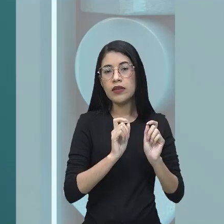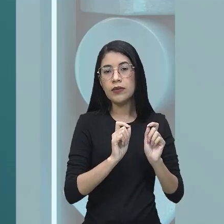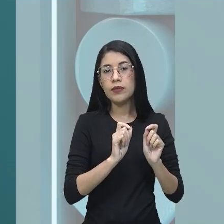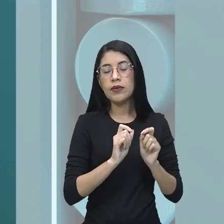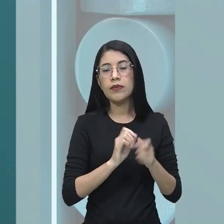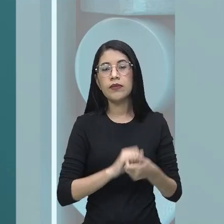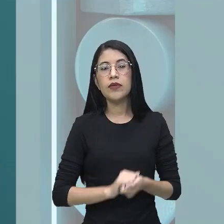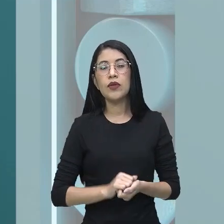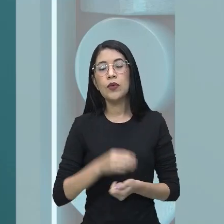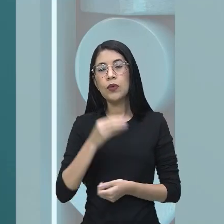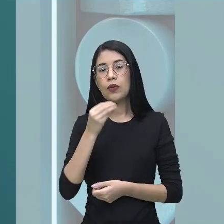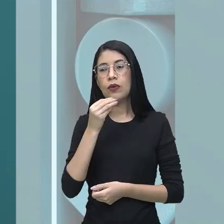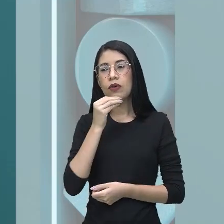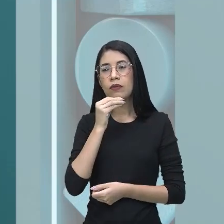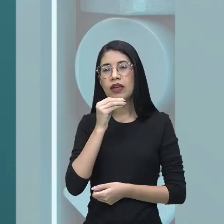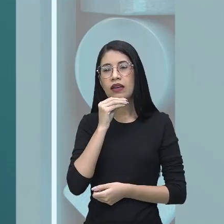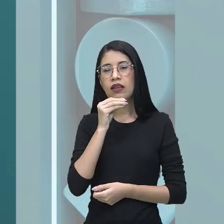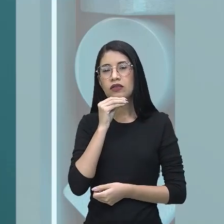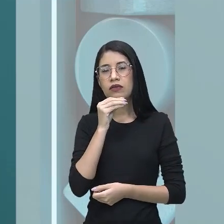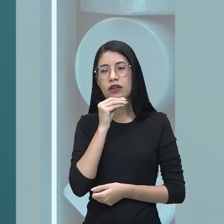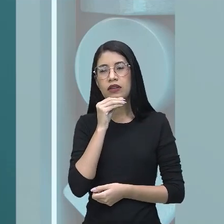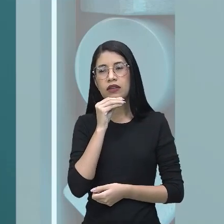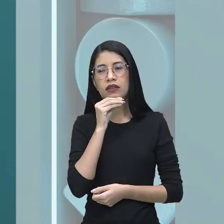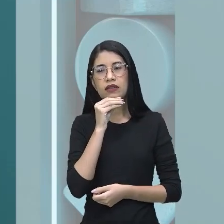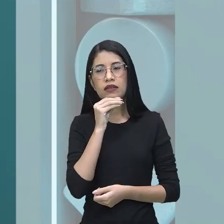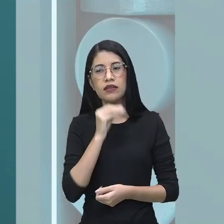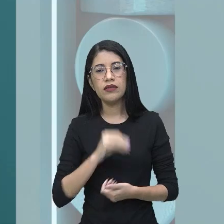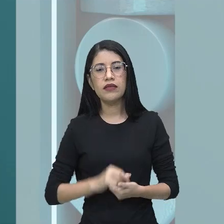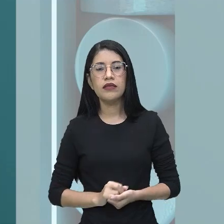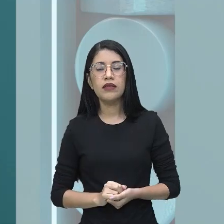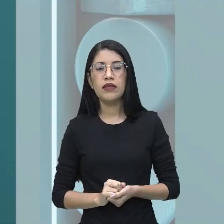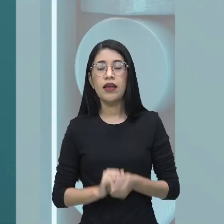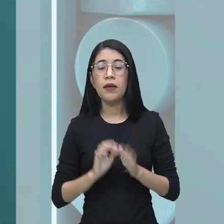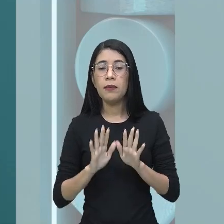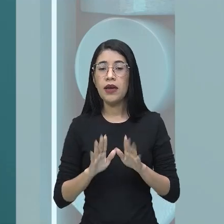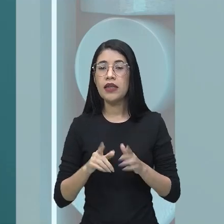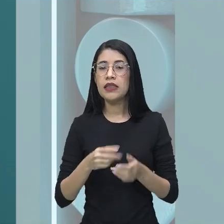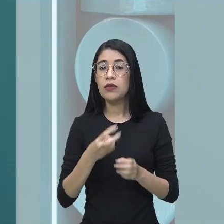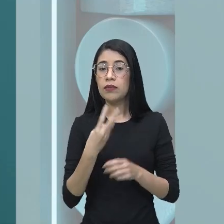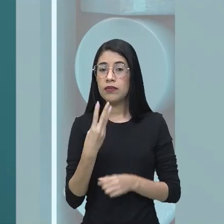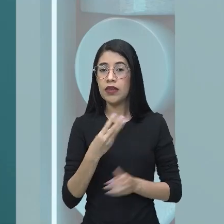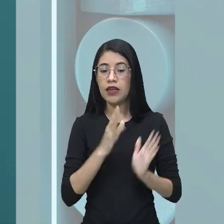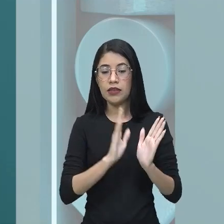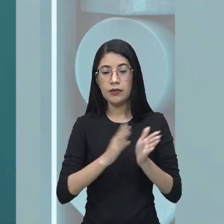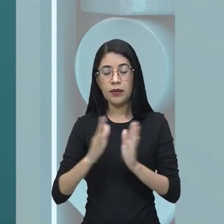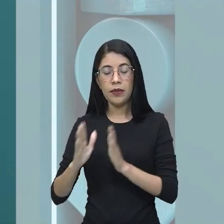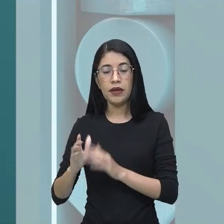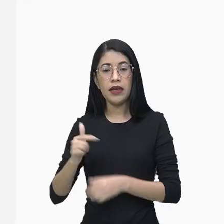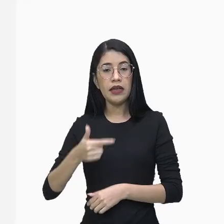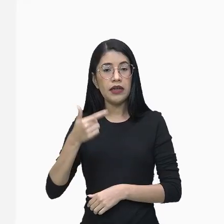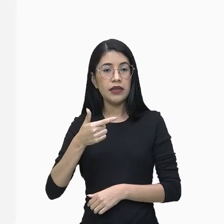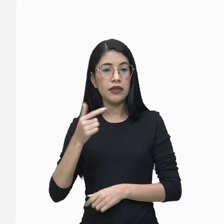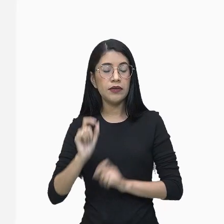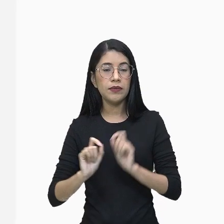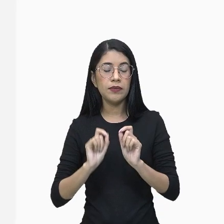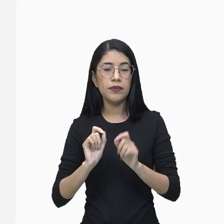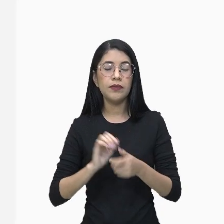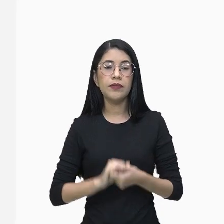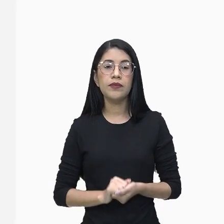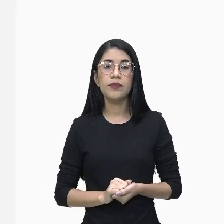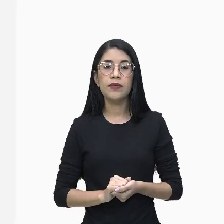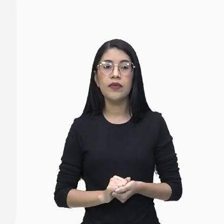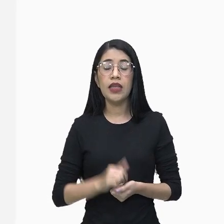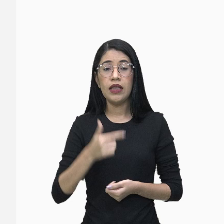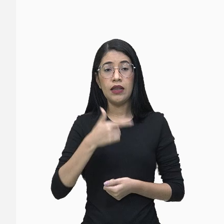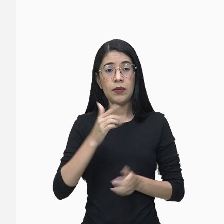do Carlos Drummond de Andrade como poeta, certo? Mas nós dissemos que eram 3, então vamos à segunda. A segunda